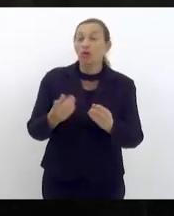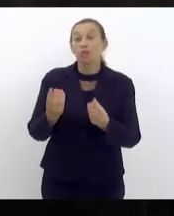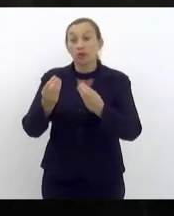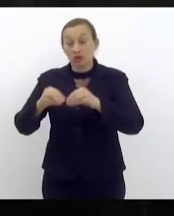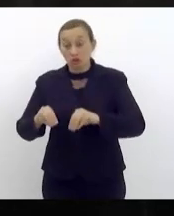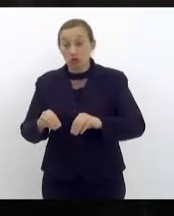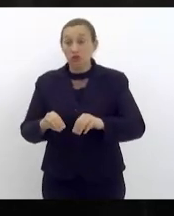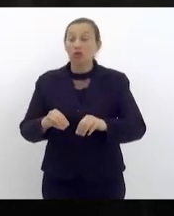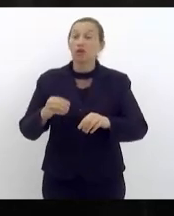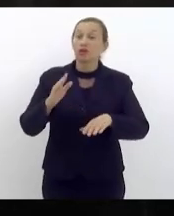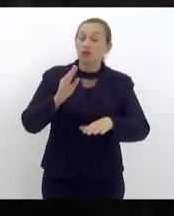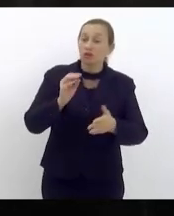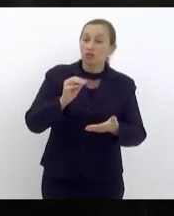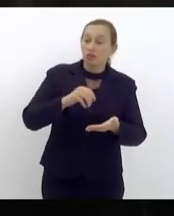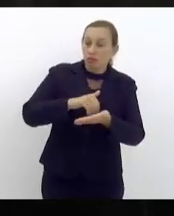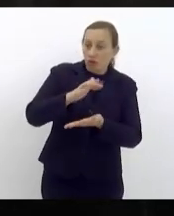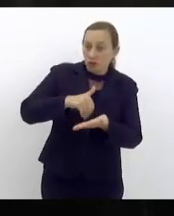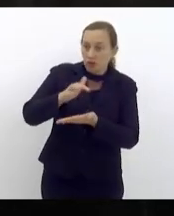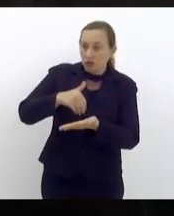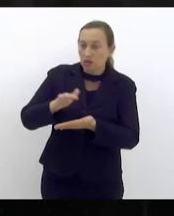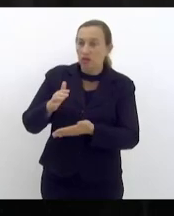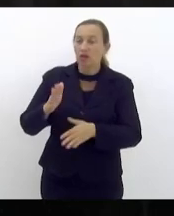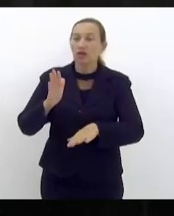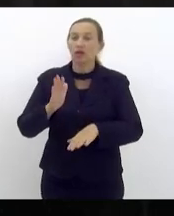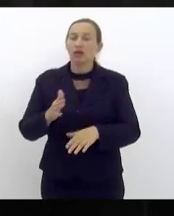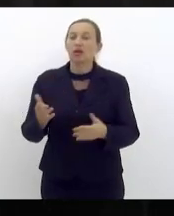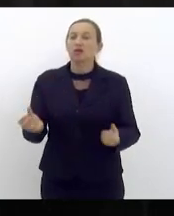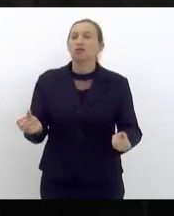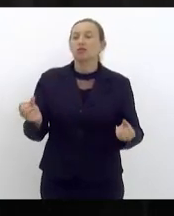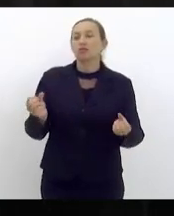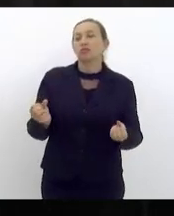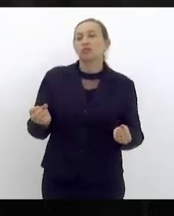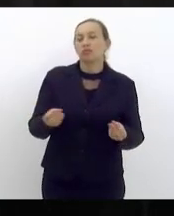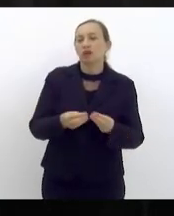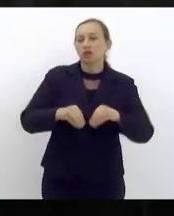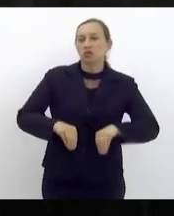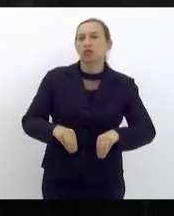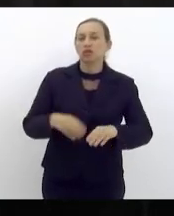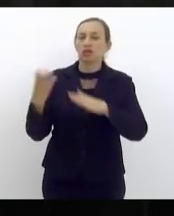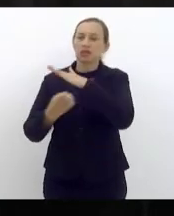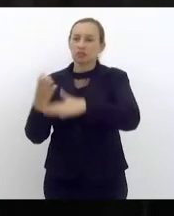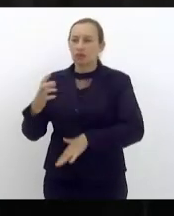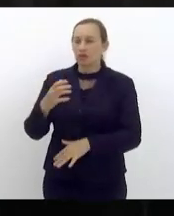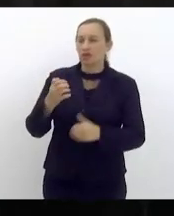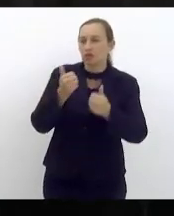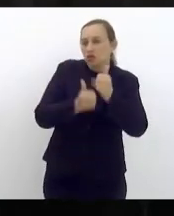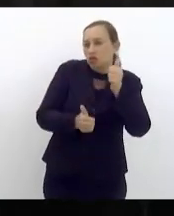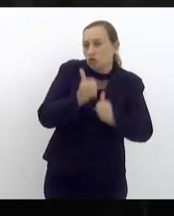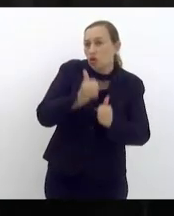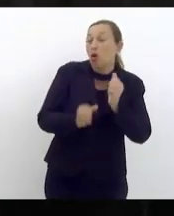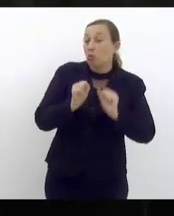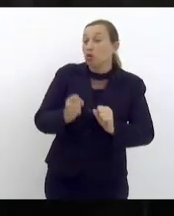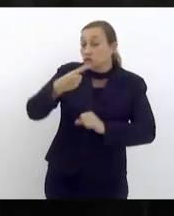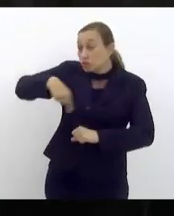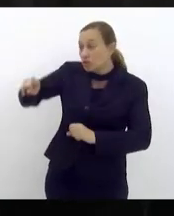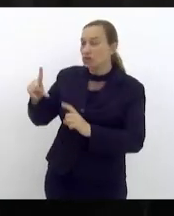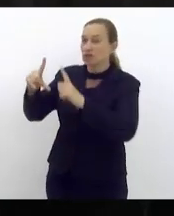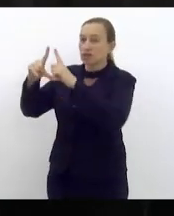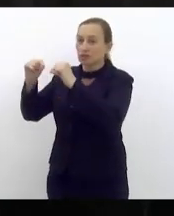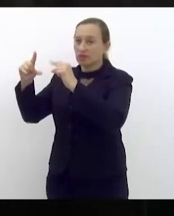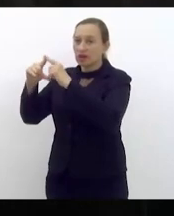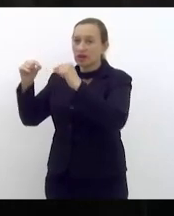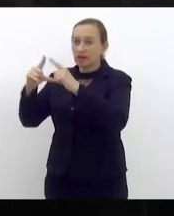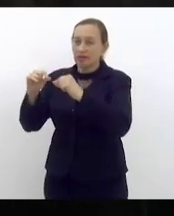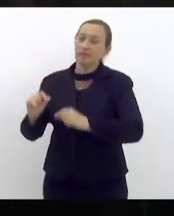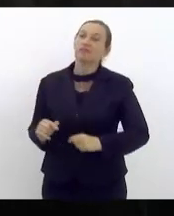e é mais uma covardia dessas empresas de ônibus Nós não aceitaremos posso ir a Brasília Deputado Josemar